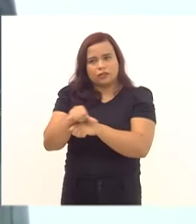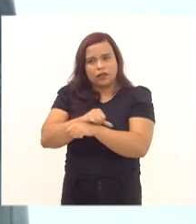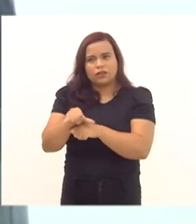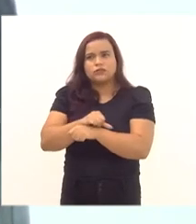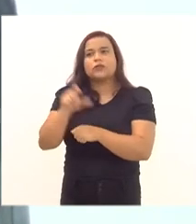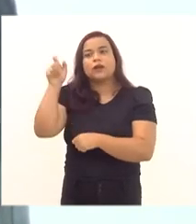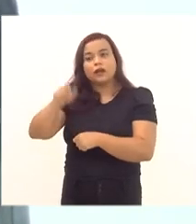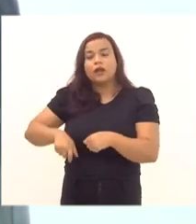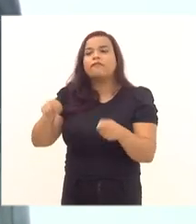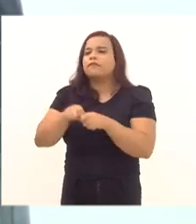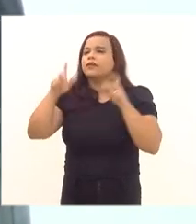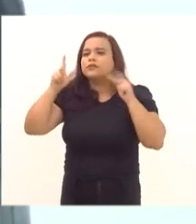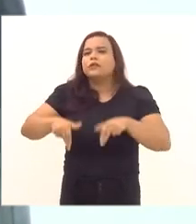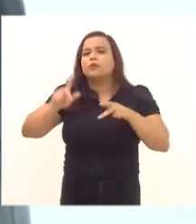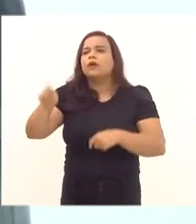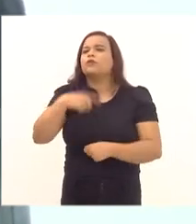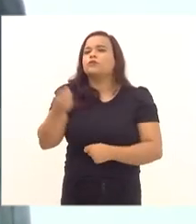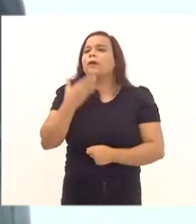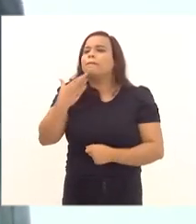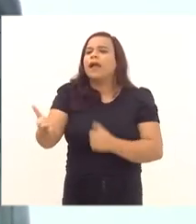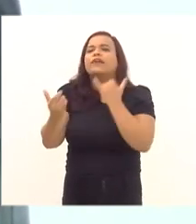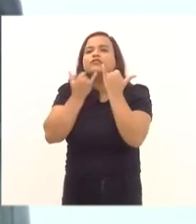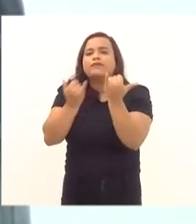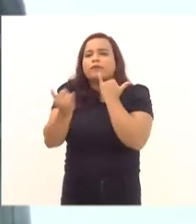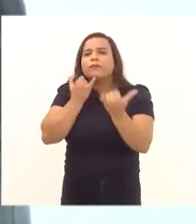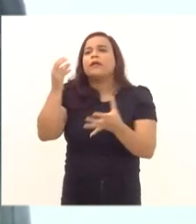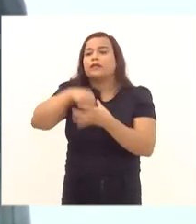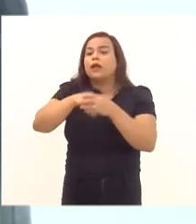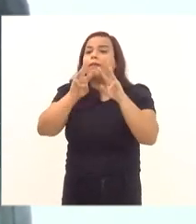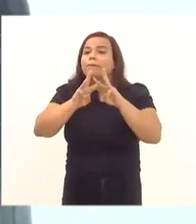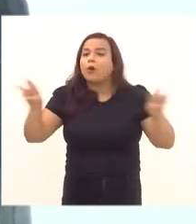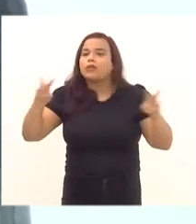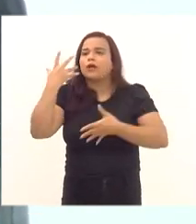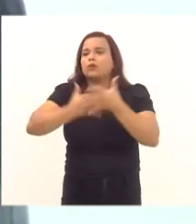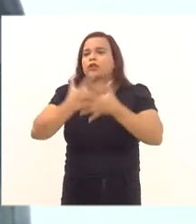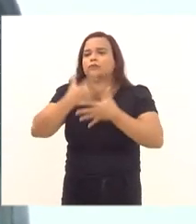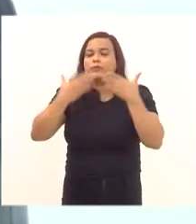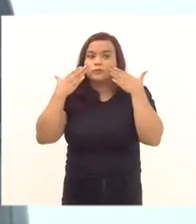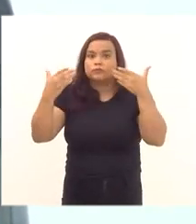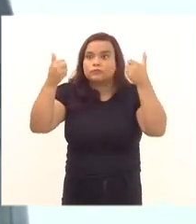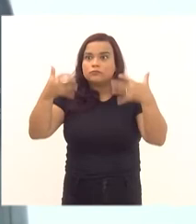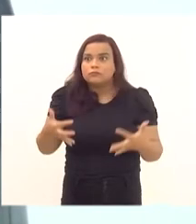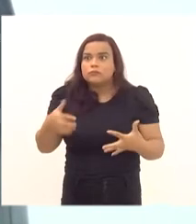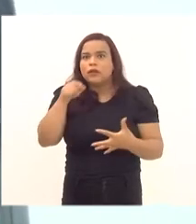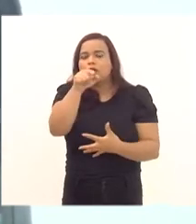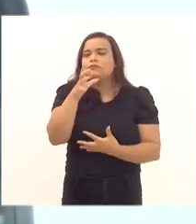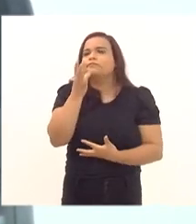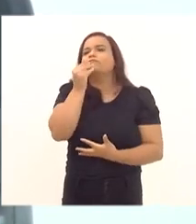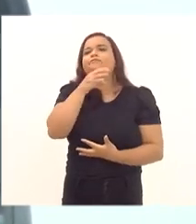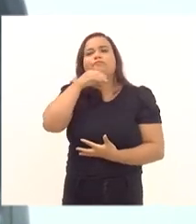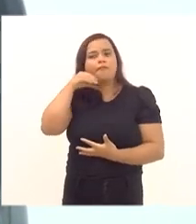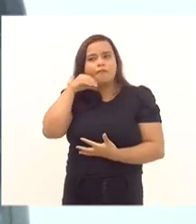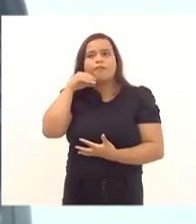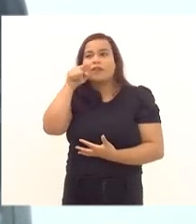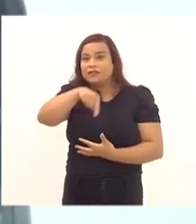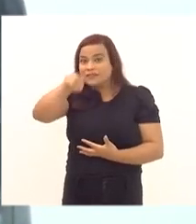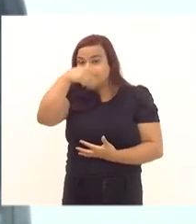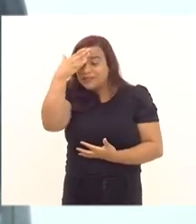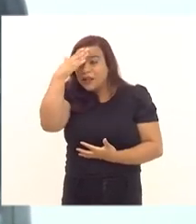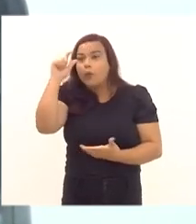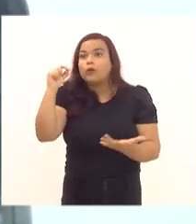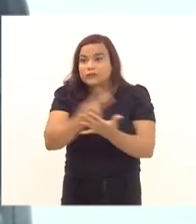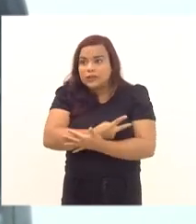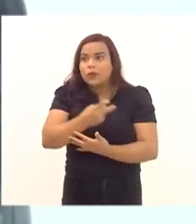fazem a mesma coisa quando a gente pede as informações no Portal da Transparência E aí só para vocês terem uma ideia o que aconteceu